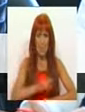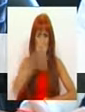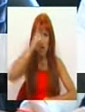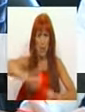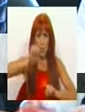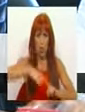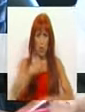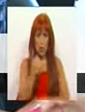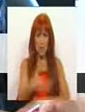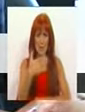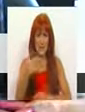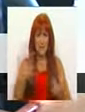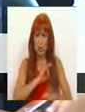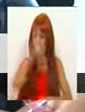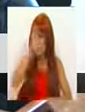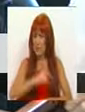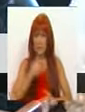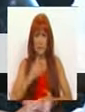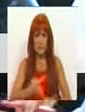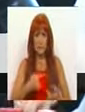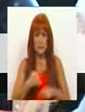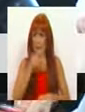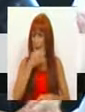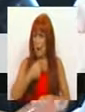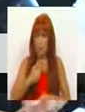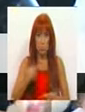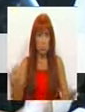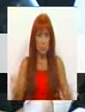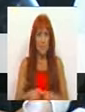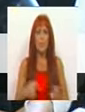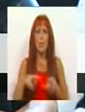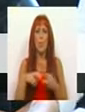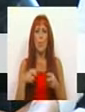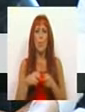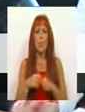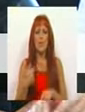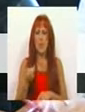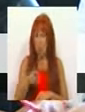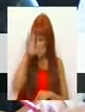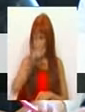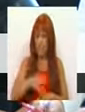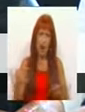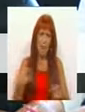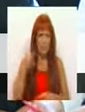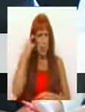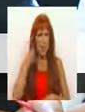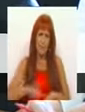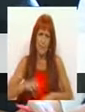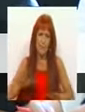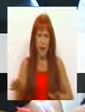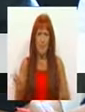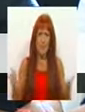de 2017. E o Sr. Ministro vem-nos falar de problemas do anterior Governo. Eu penso que é a altura